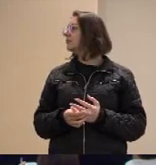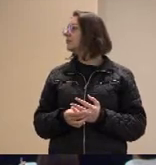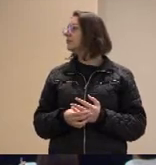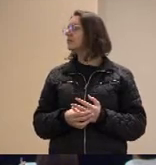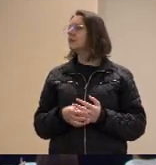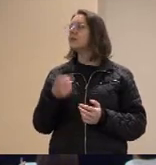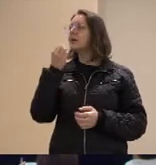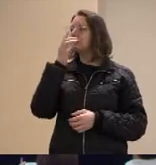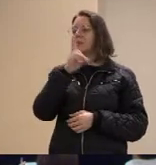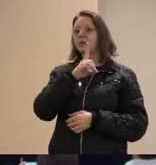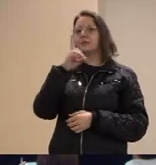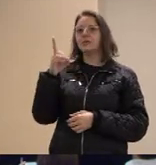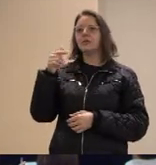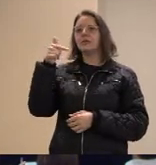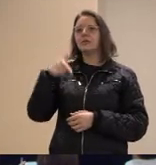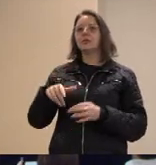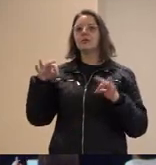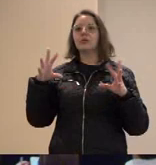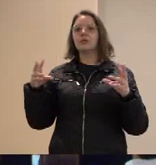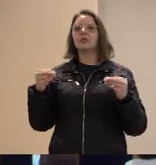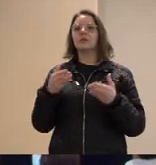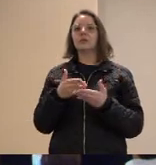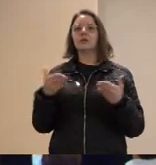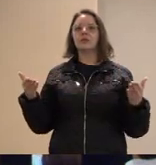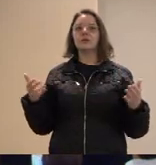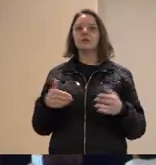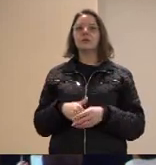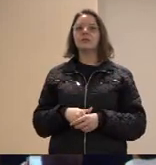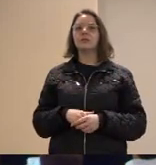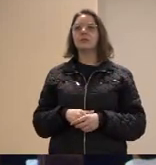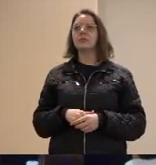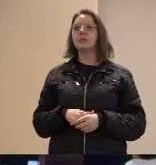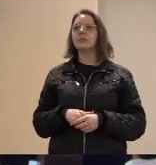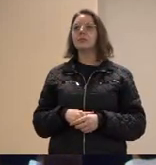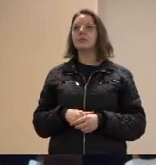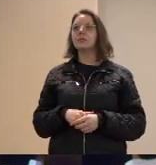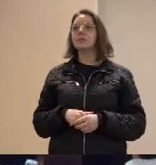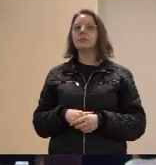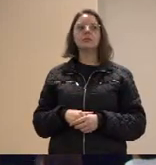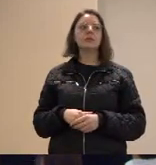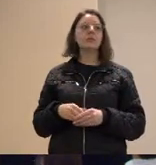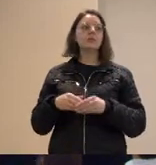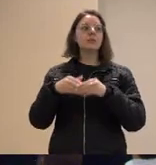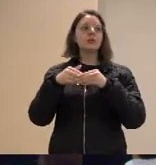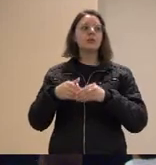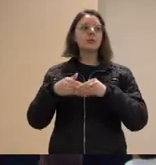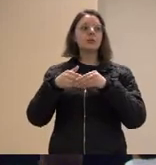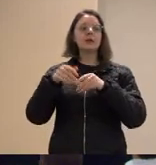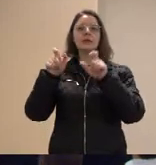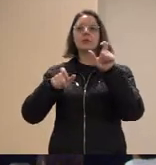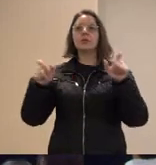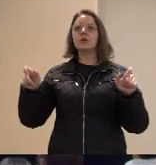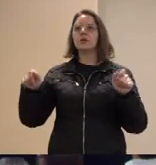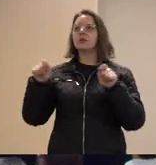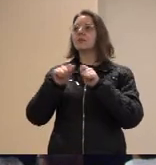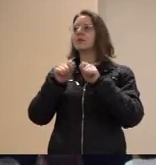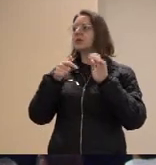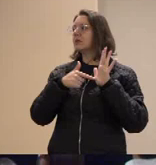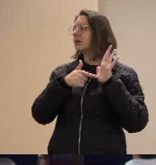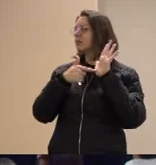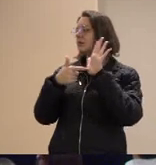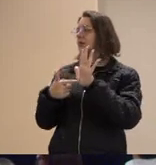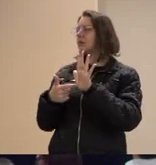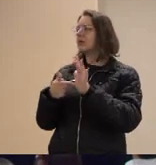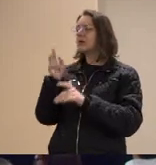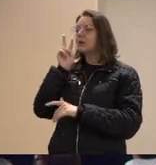Bom dia novamente a todos e a todas. Cumprimentar as pessoas que fizeram as apresentações, né? A gente